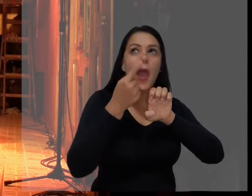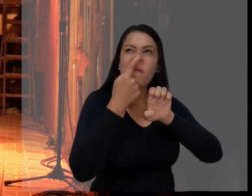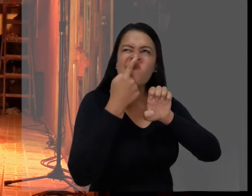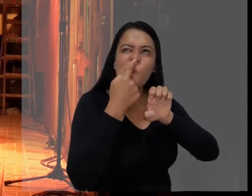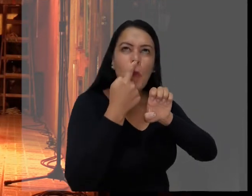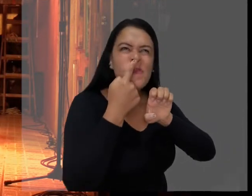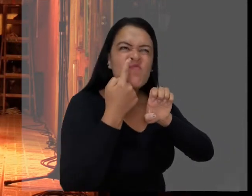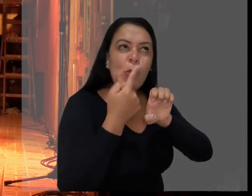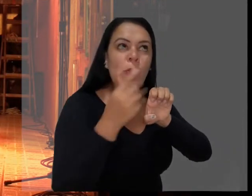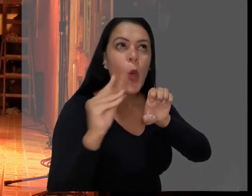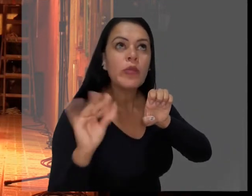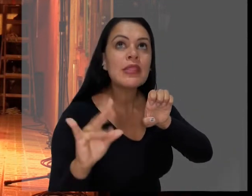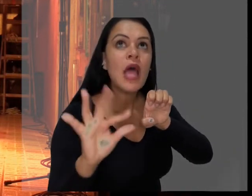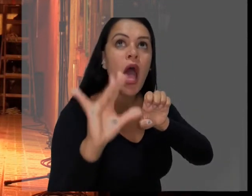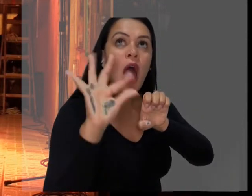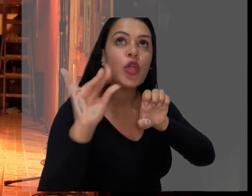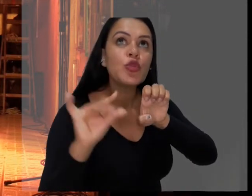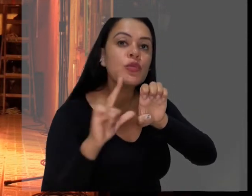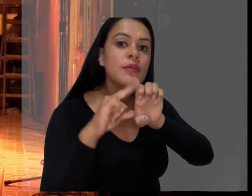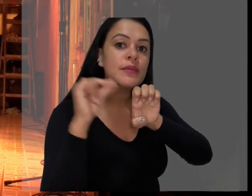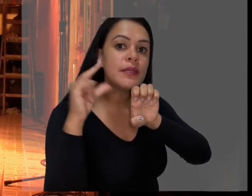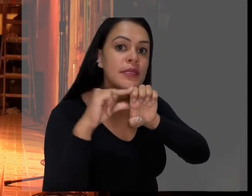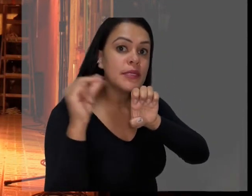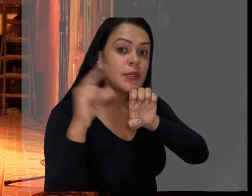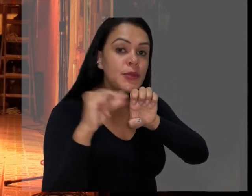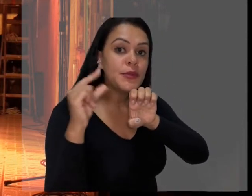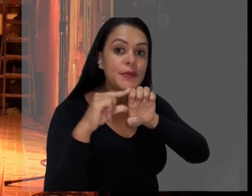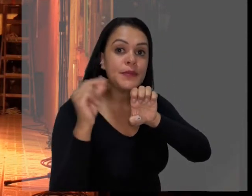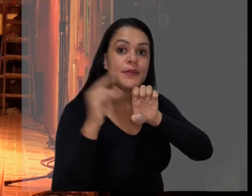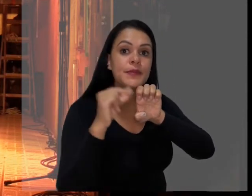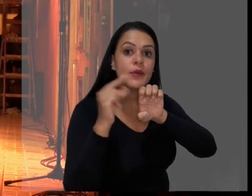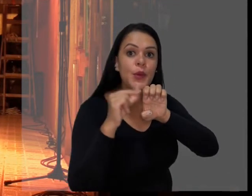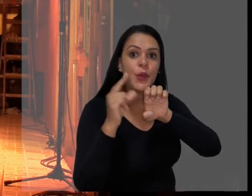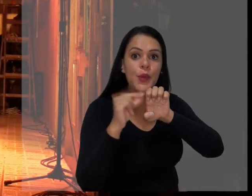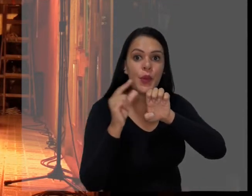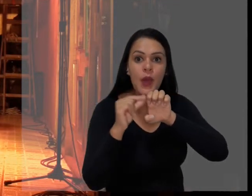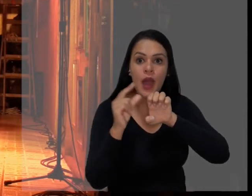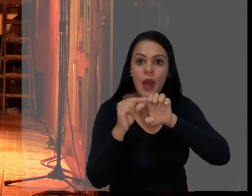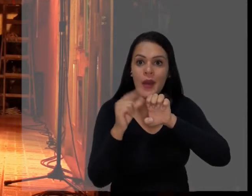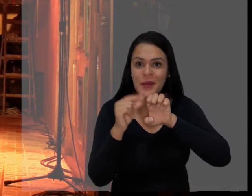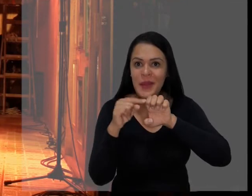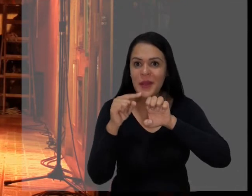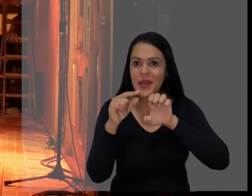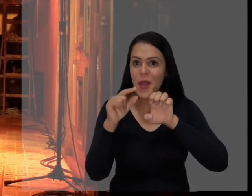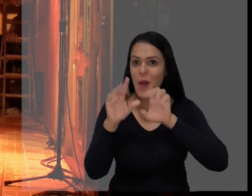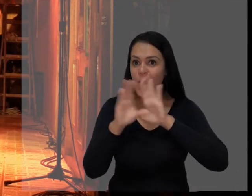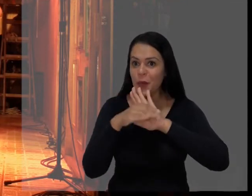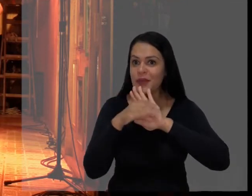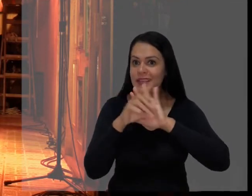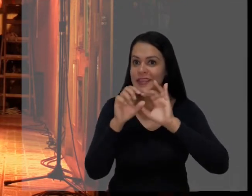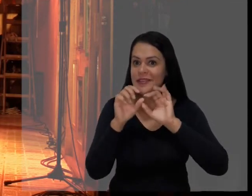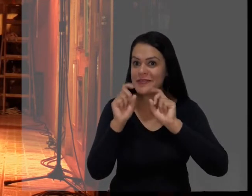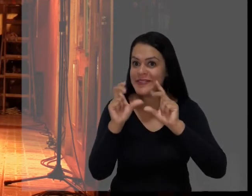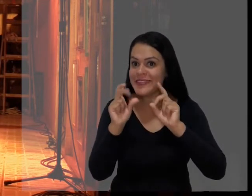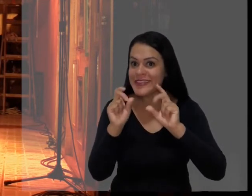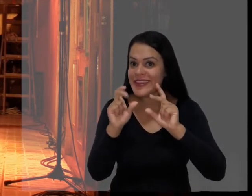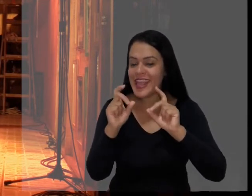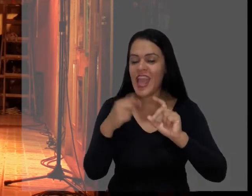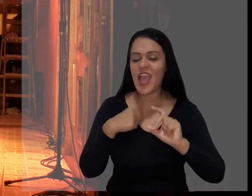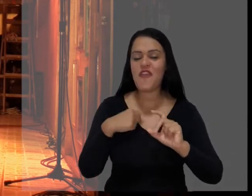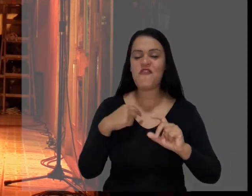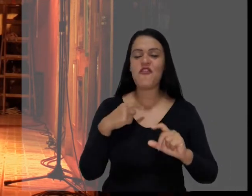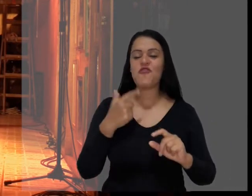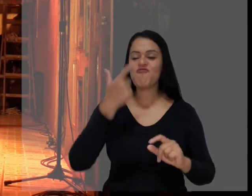olfato, um tato empreendedor. Uau, eu devia vender esse conceito. E acabar